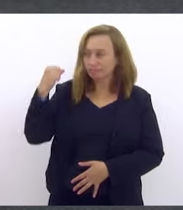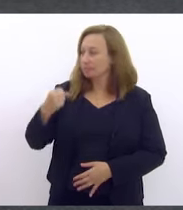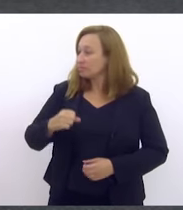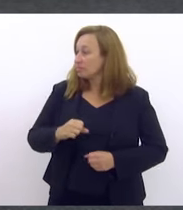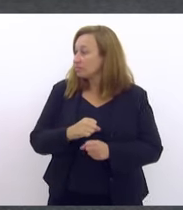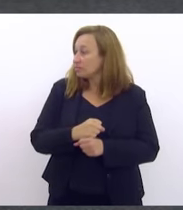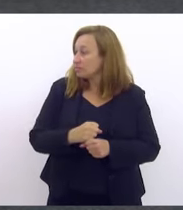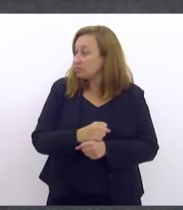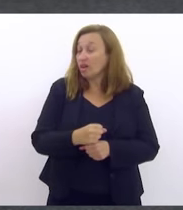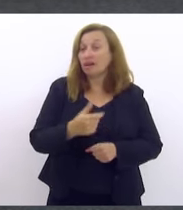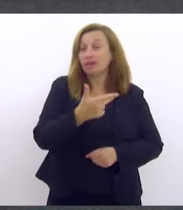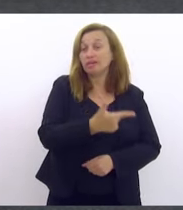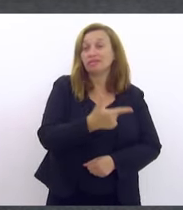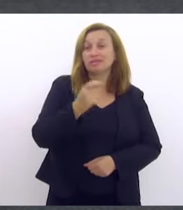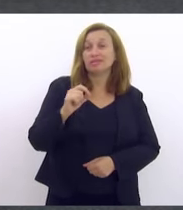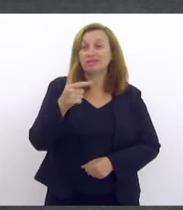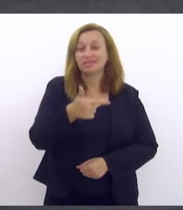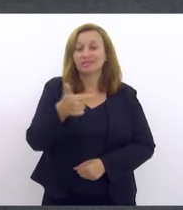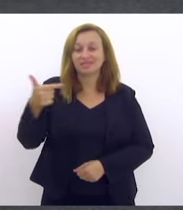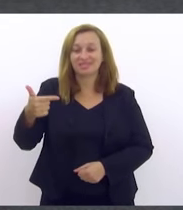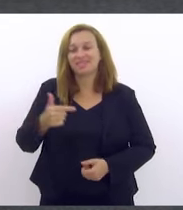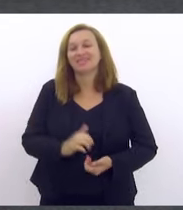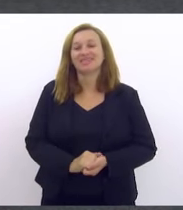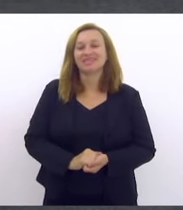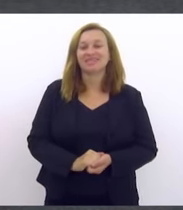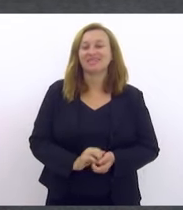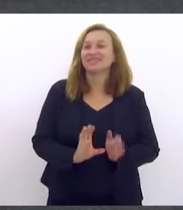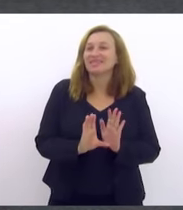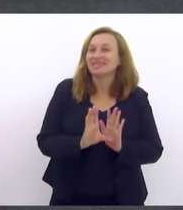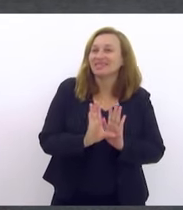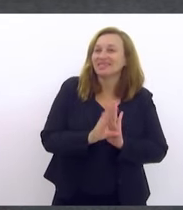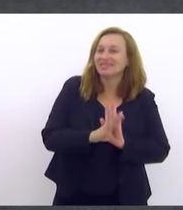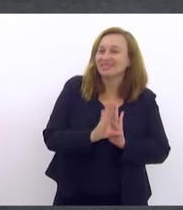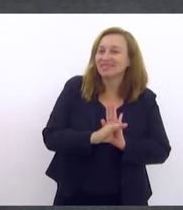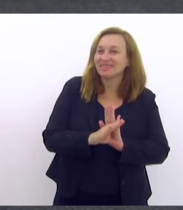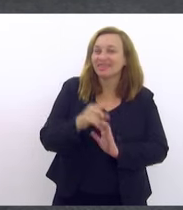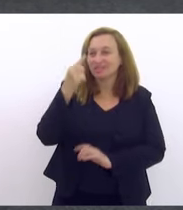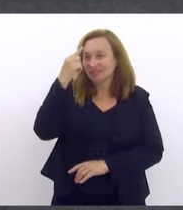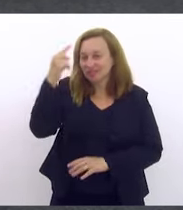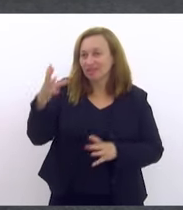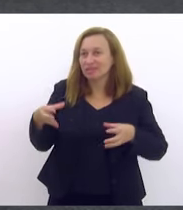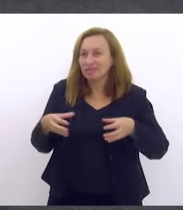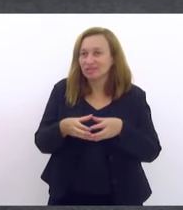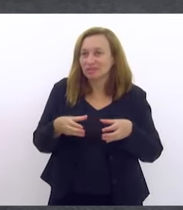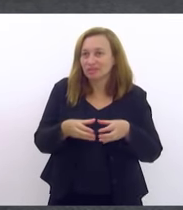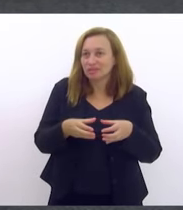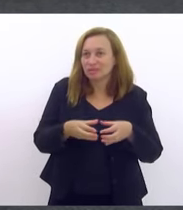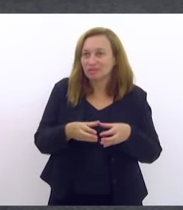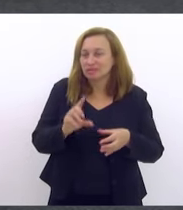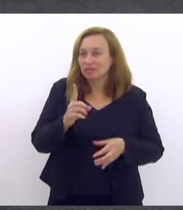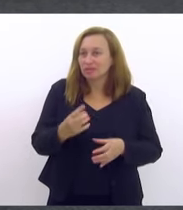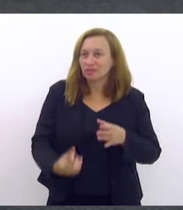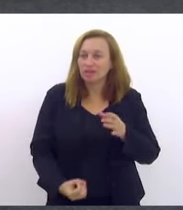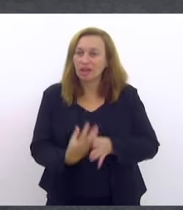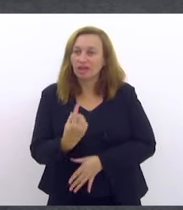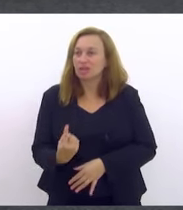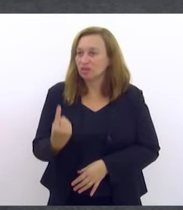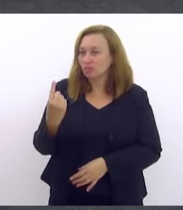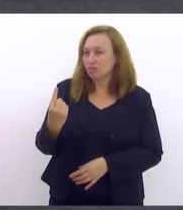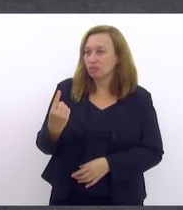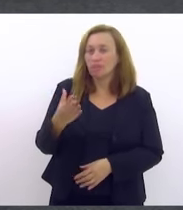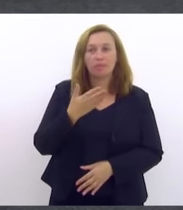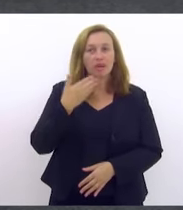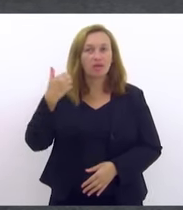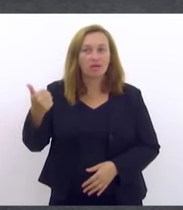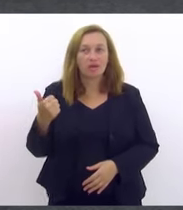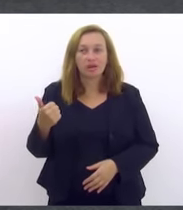de 2022. Então, esse é um conceito e uma ideia coletiva, não nasceu de um, para melhorar o